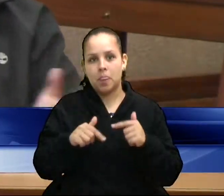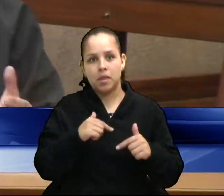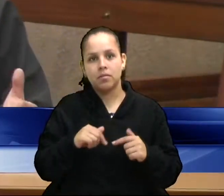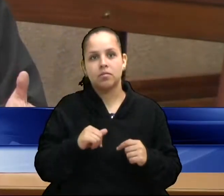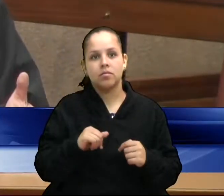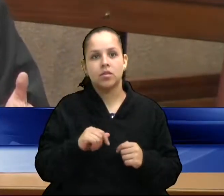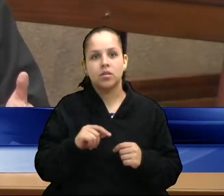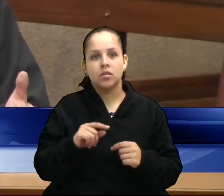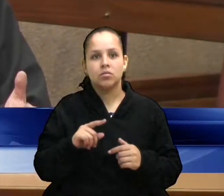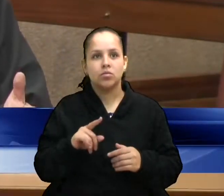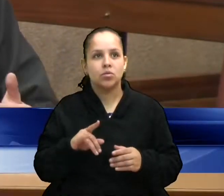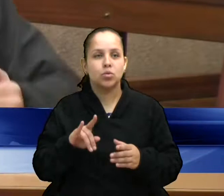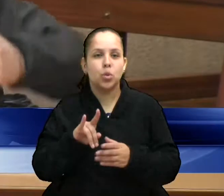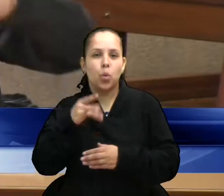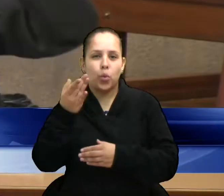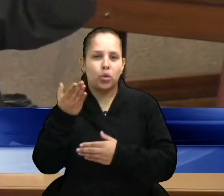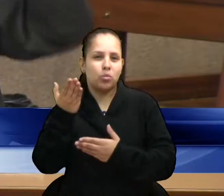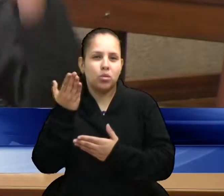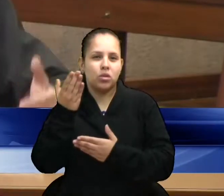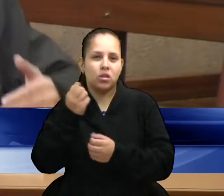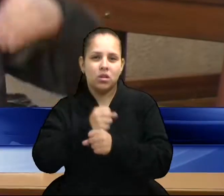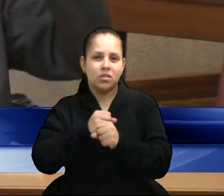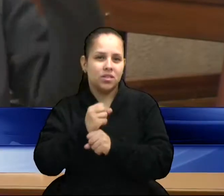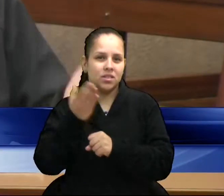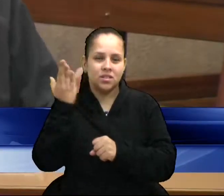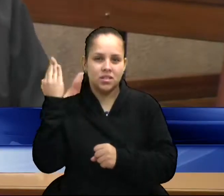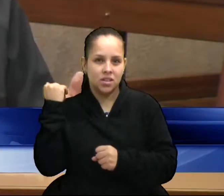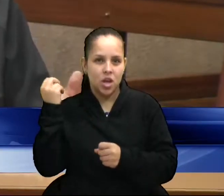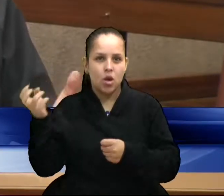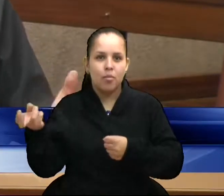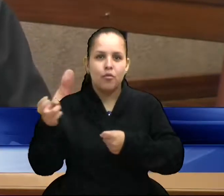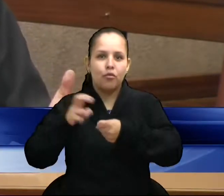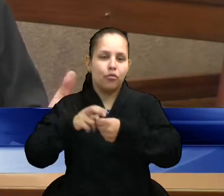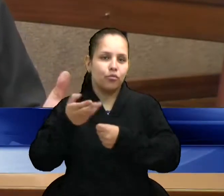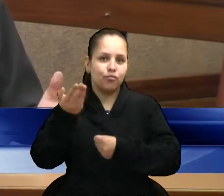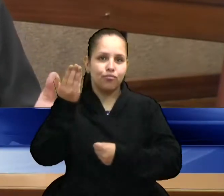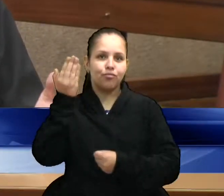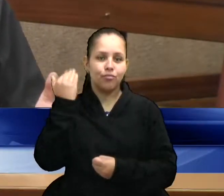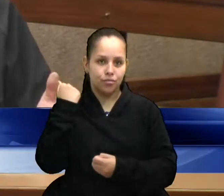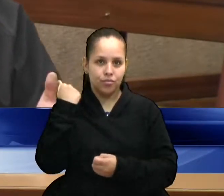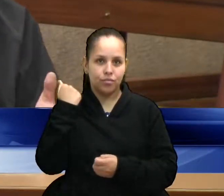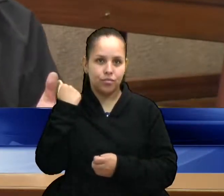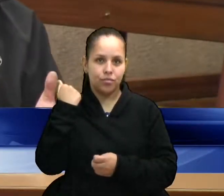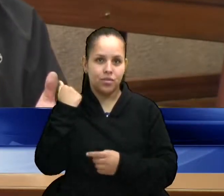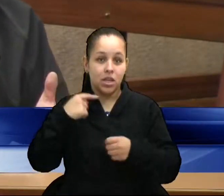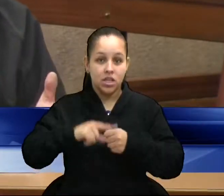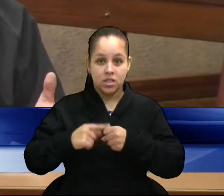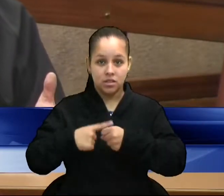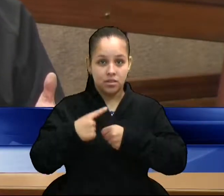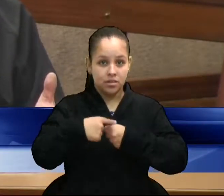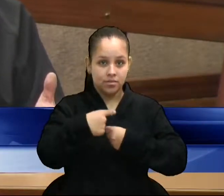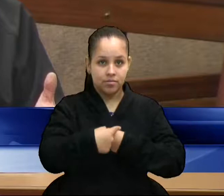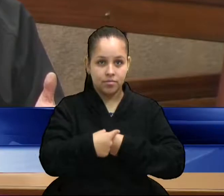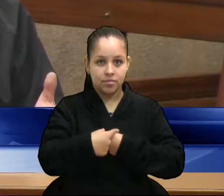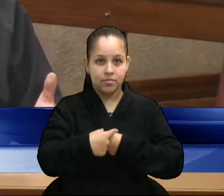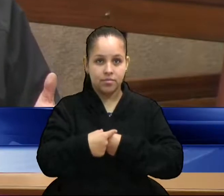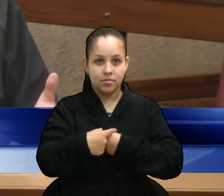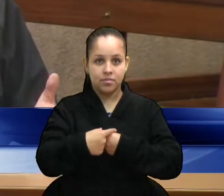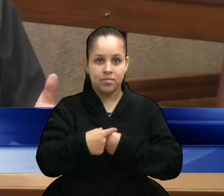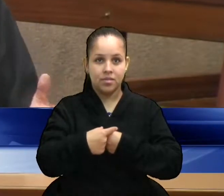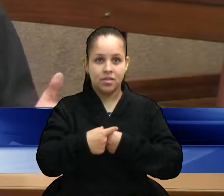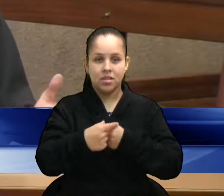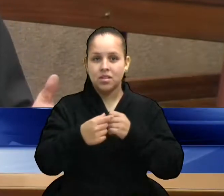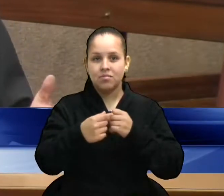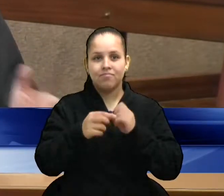um ano e pouco, então, é uma volta atrás, né, na nossa cidade, e os resultados